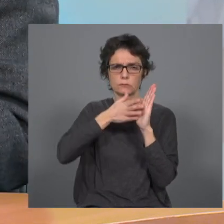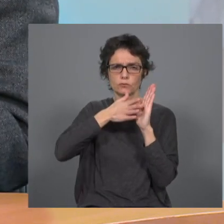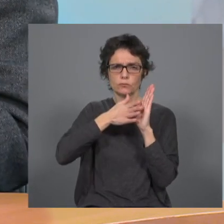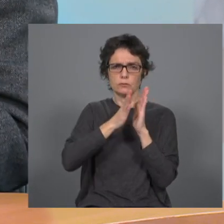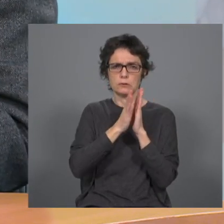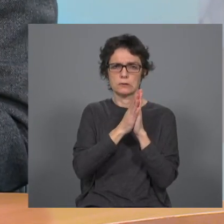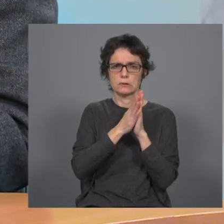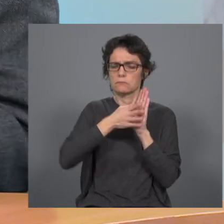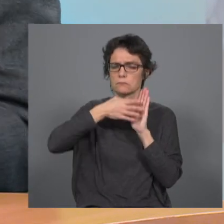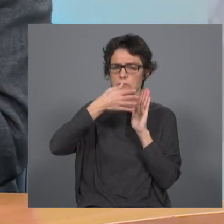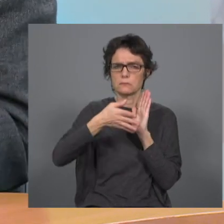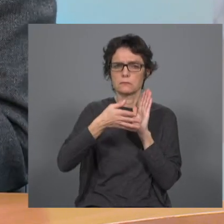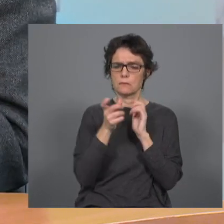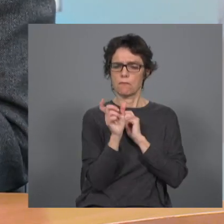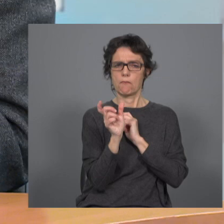dizê-lo neste contexto